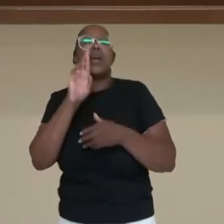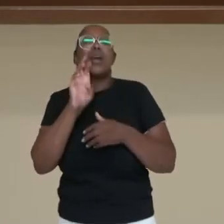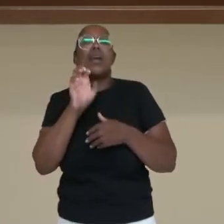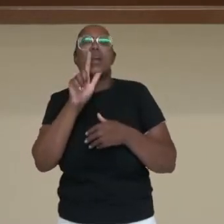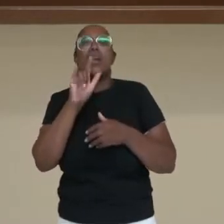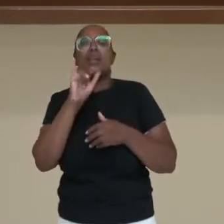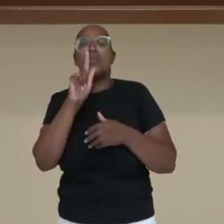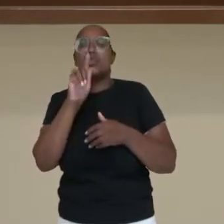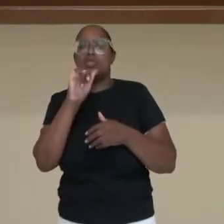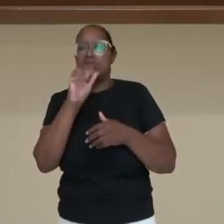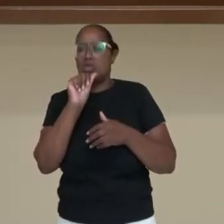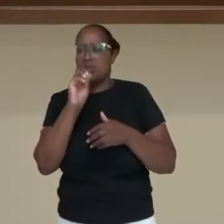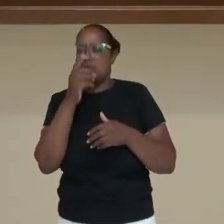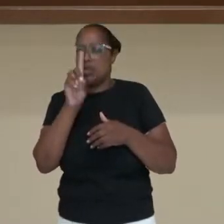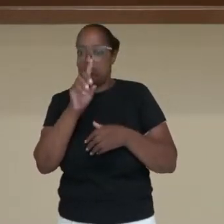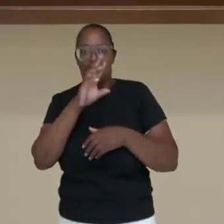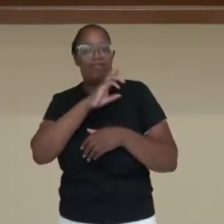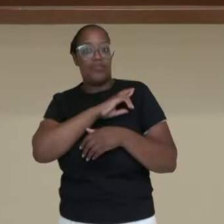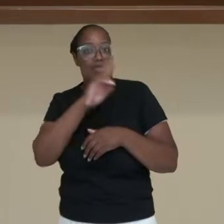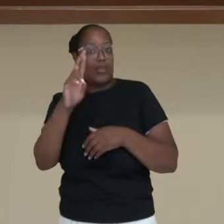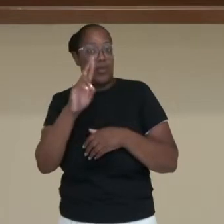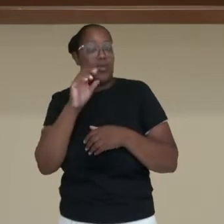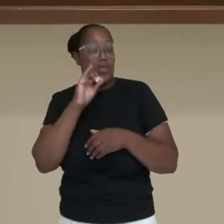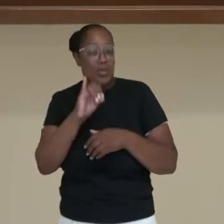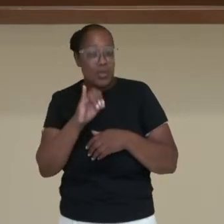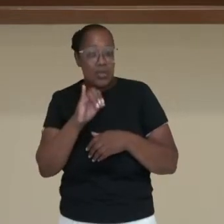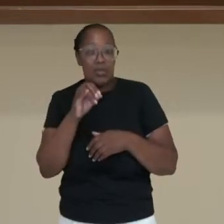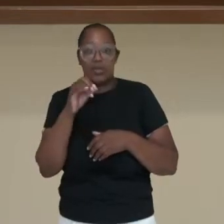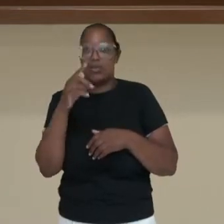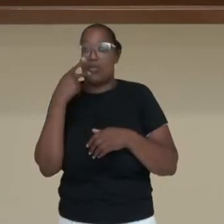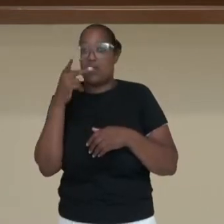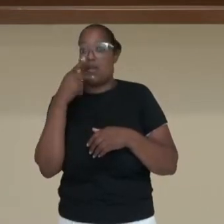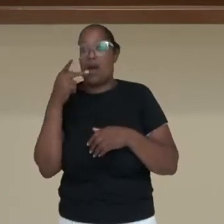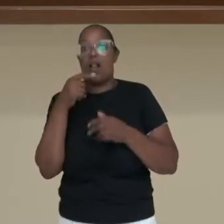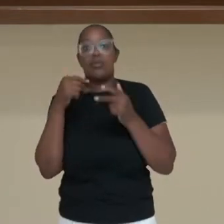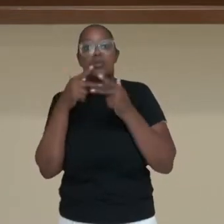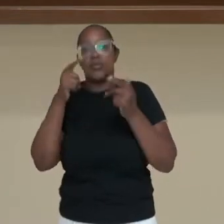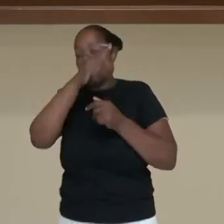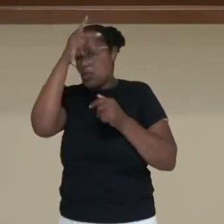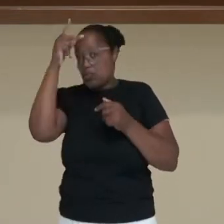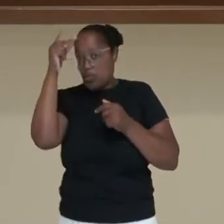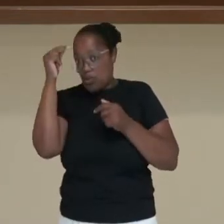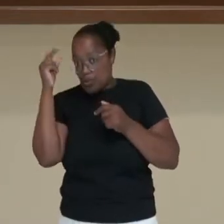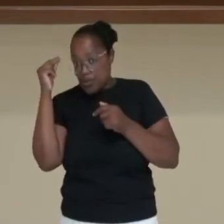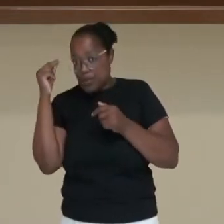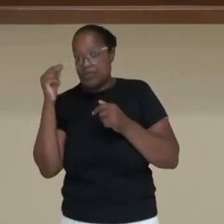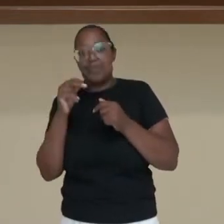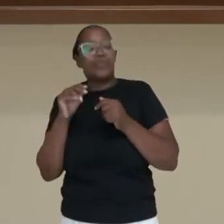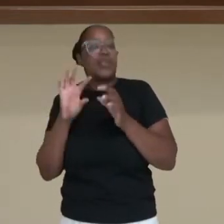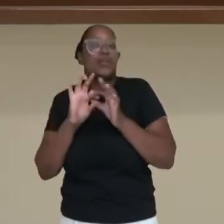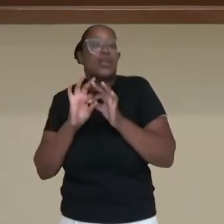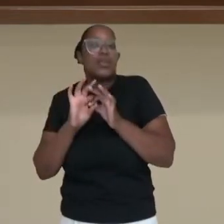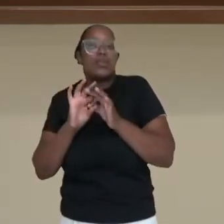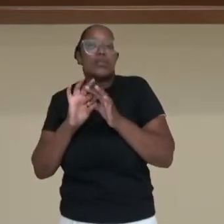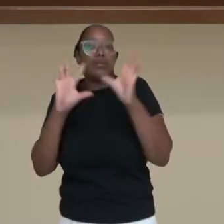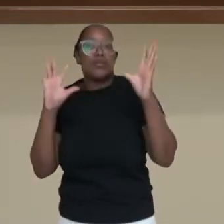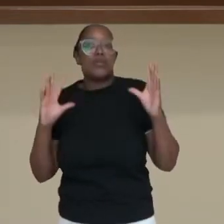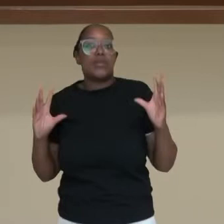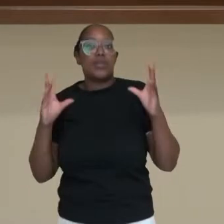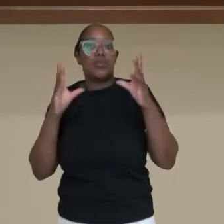Se eu falei para vocês que a esfera pública é aquilo que tem que ser comum a todos, né? Ela tem uma característica